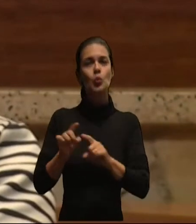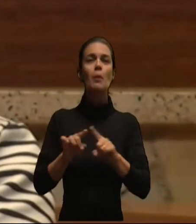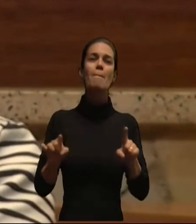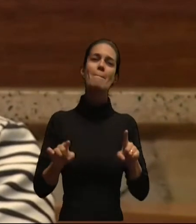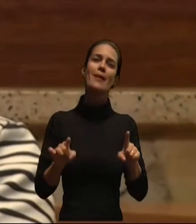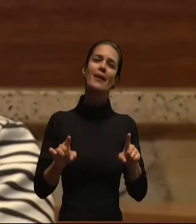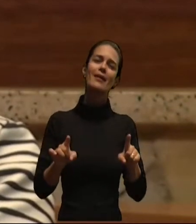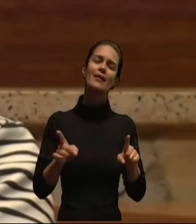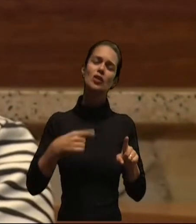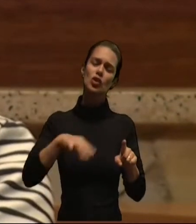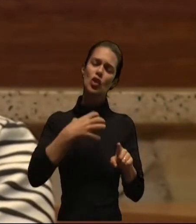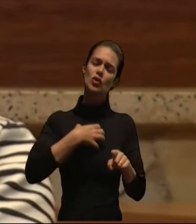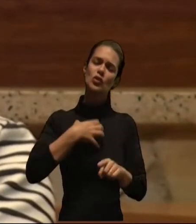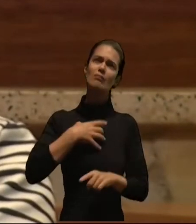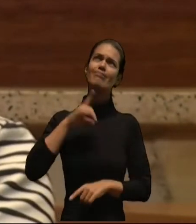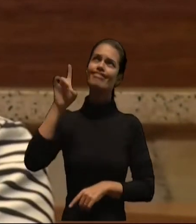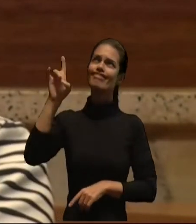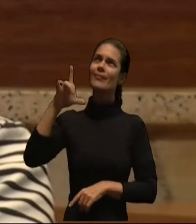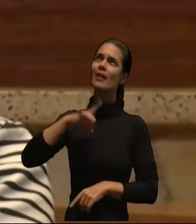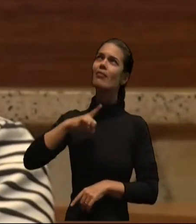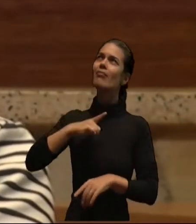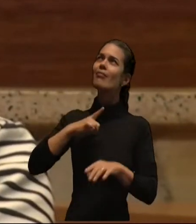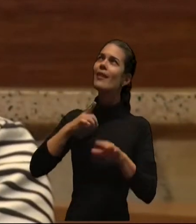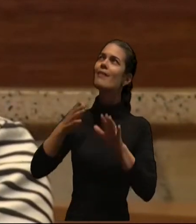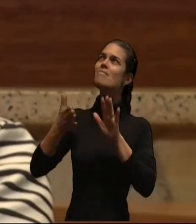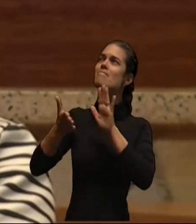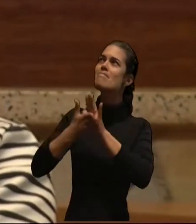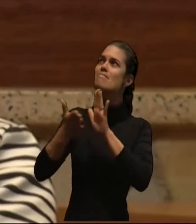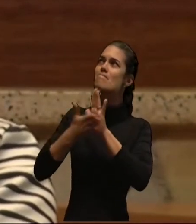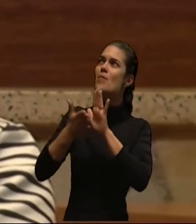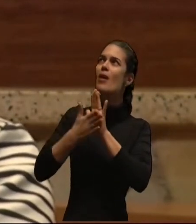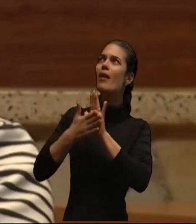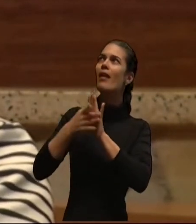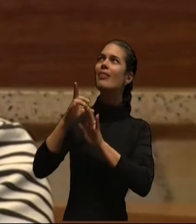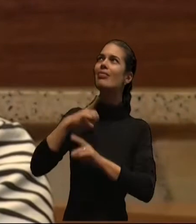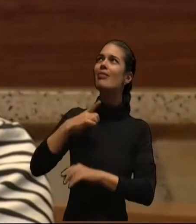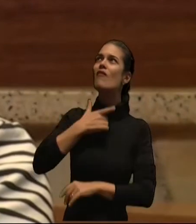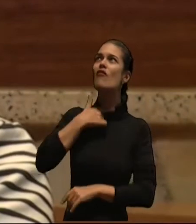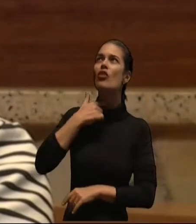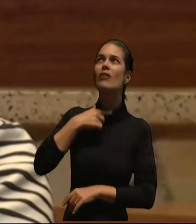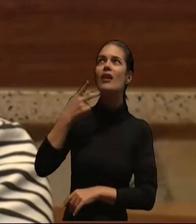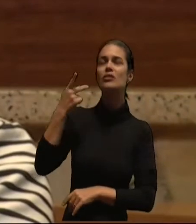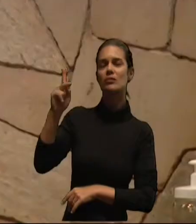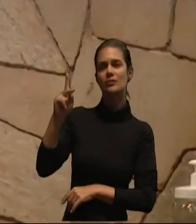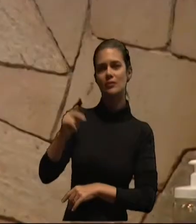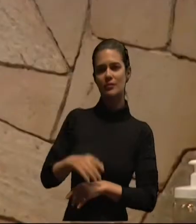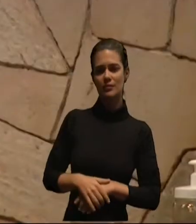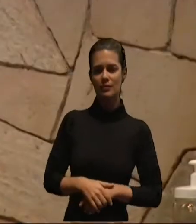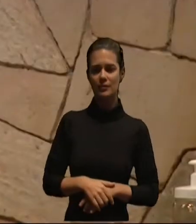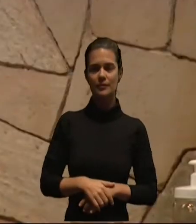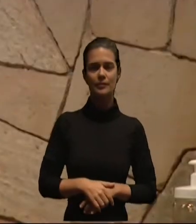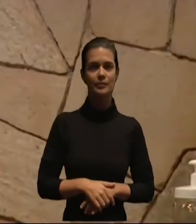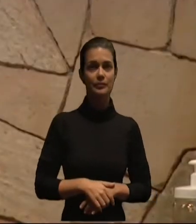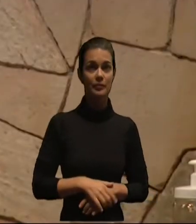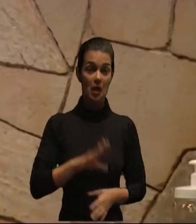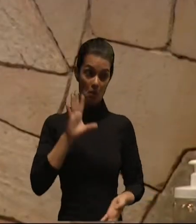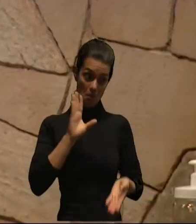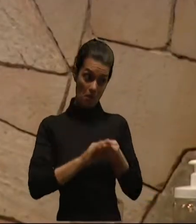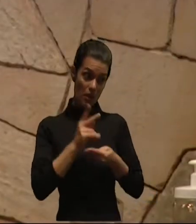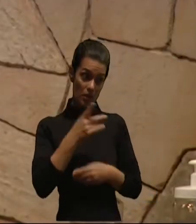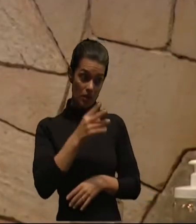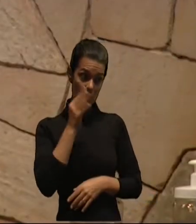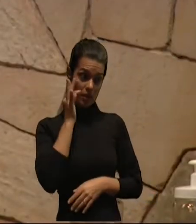que Deus tem um propósito para o povo de Deus nesse tempo. Amém. E para a gente concluir o seu testemunho, nossa